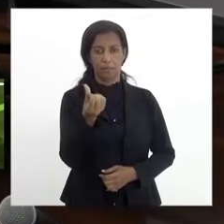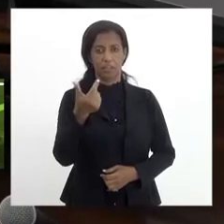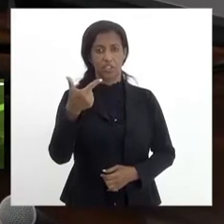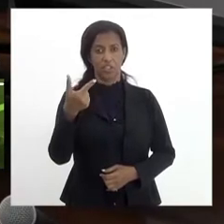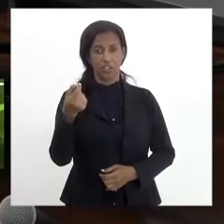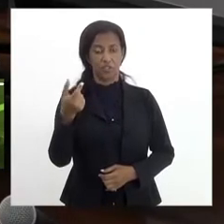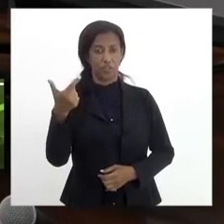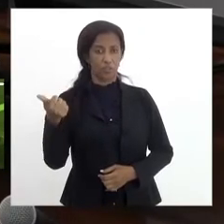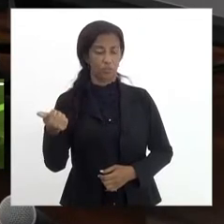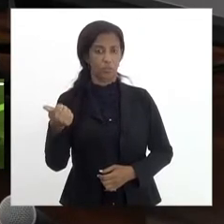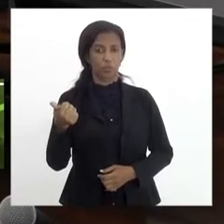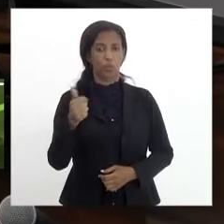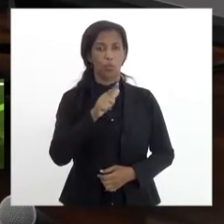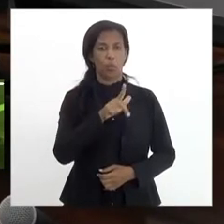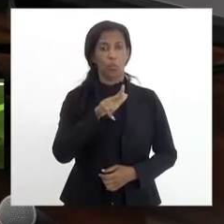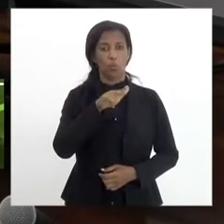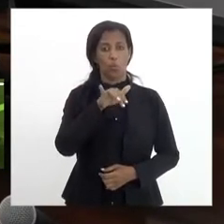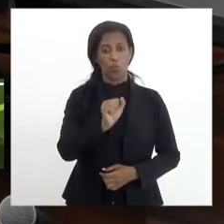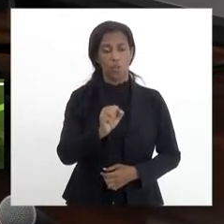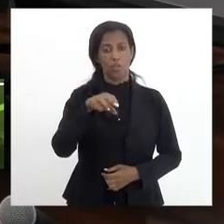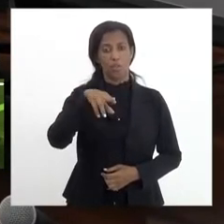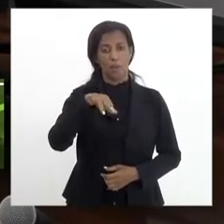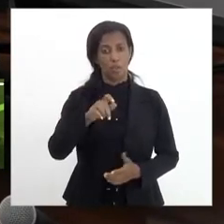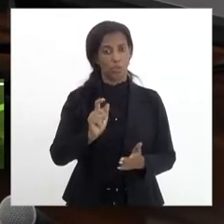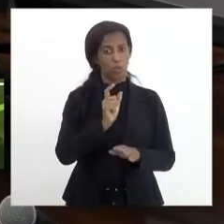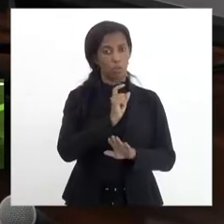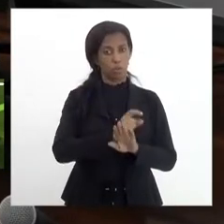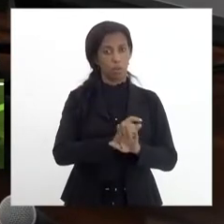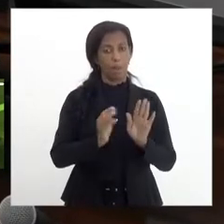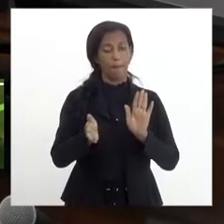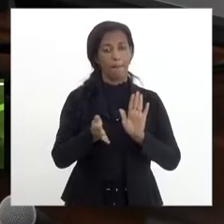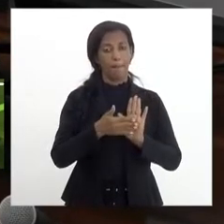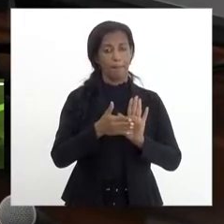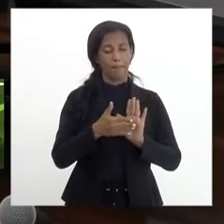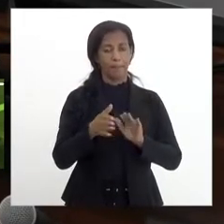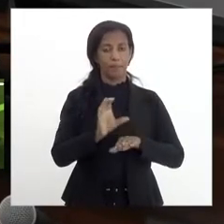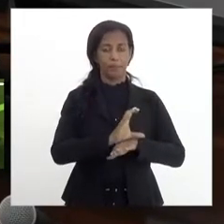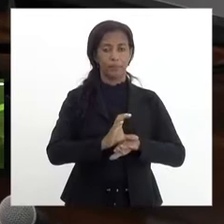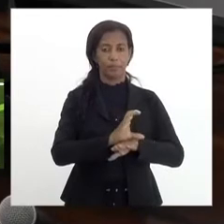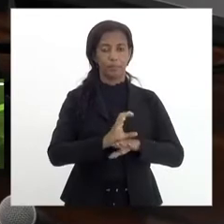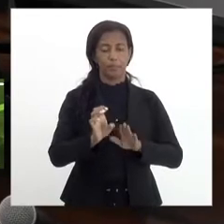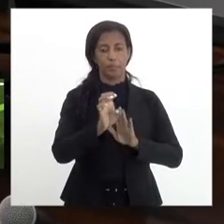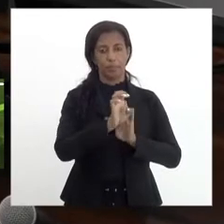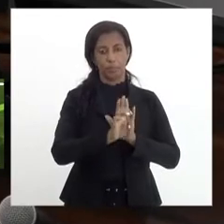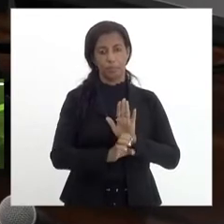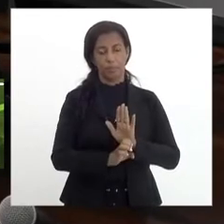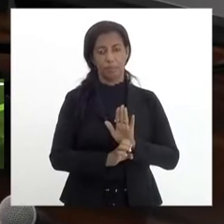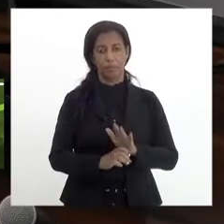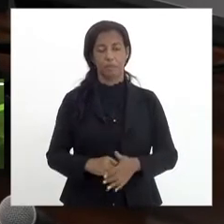40/16/2021, autoria deputado Luiz Martins, o parecer é pela constitucionalidade com emendas.